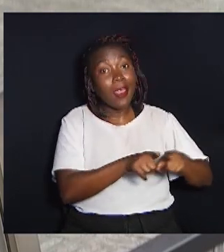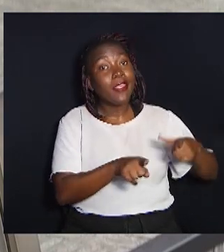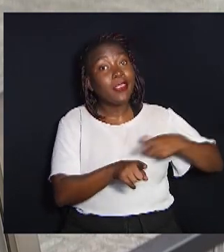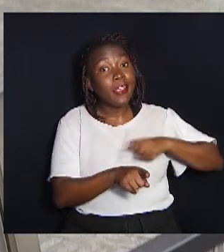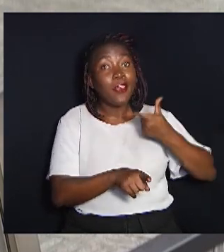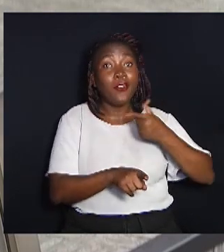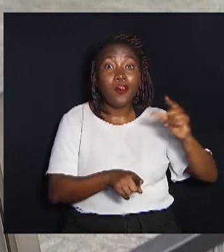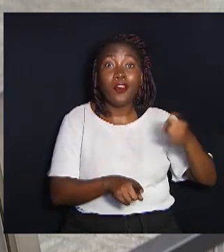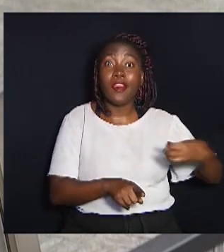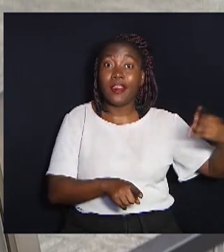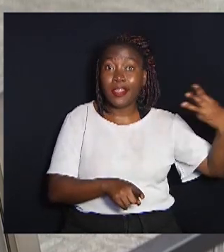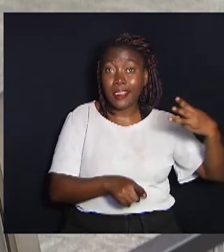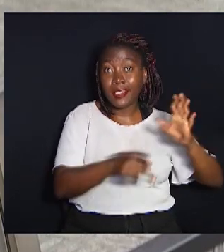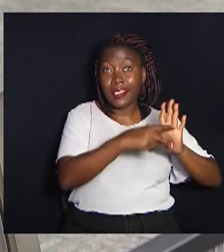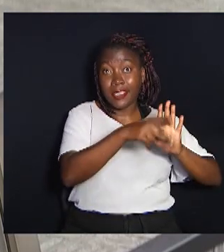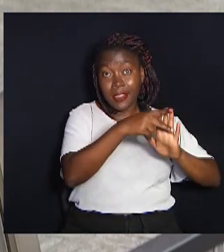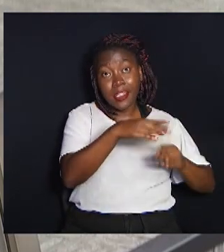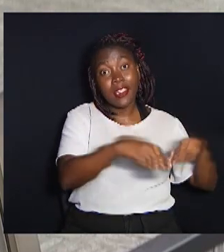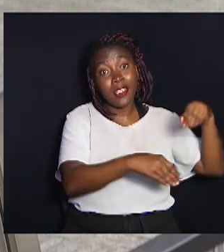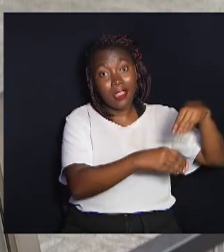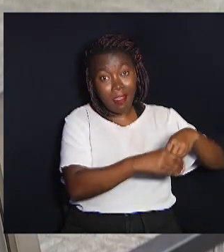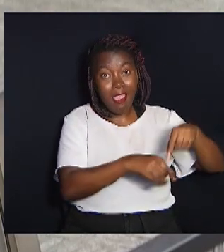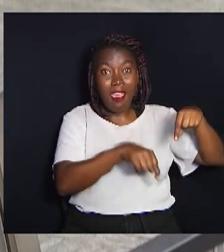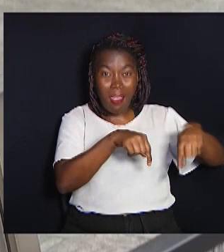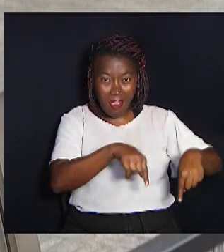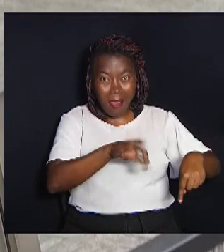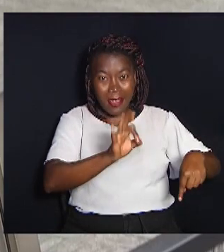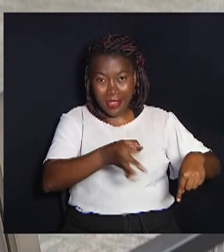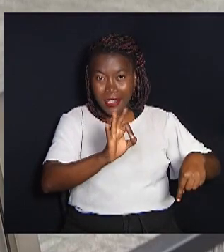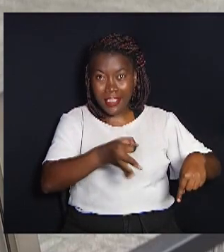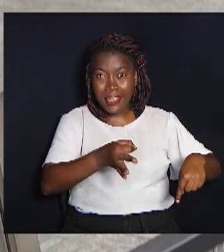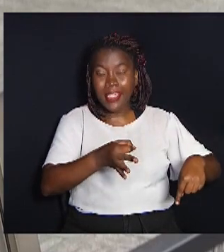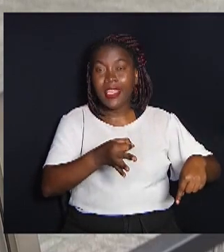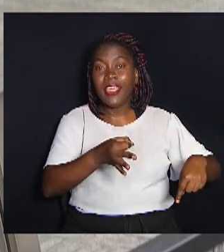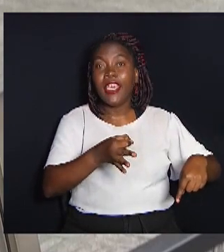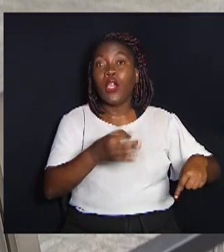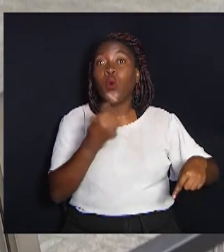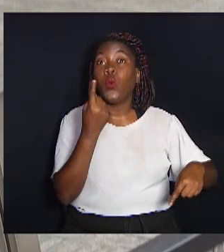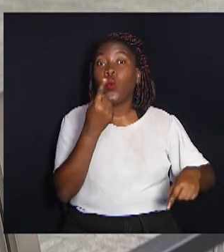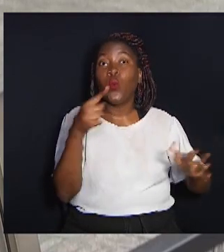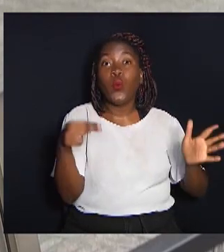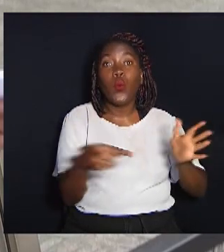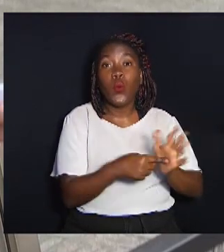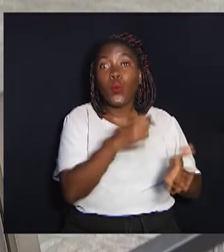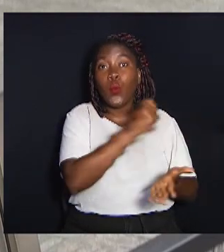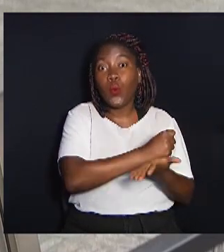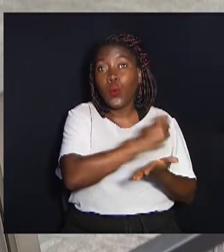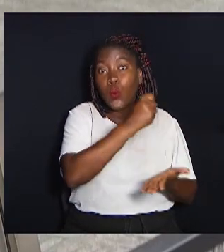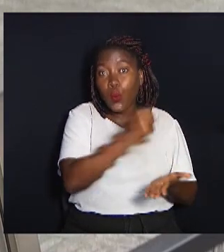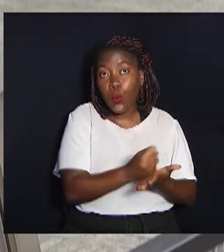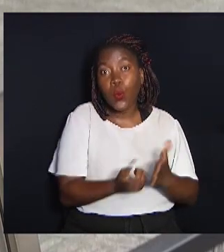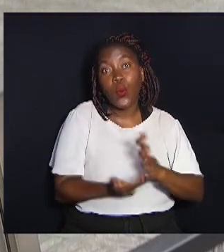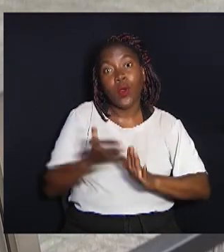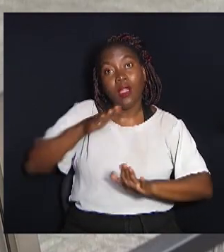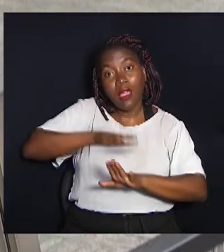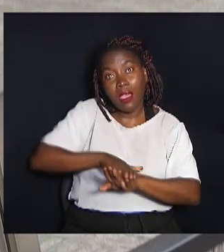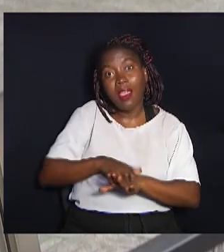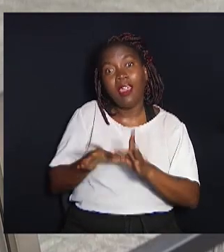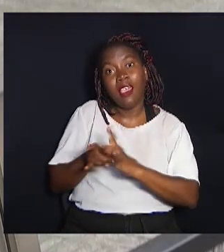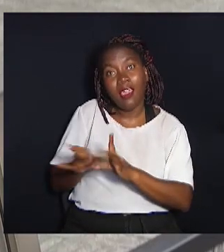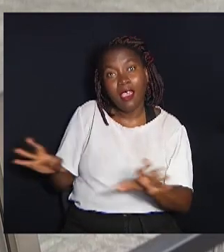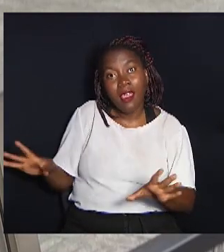3 projetos votados aqui, não é? Um com o objetivo de outorgar, mediante licitação,